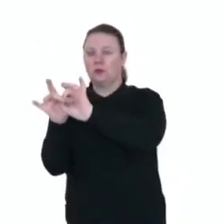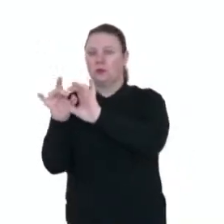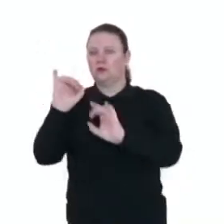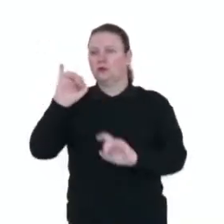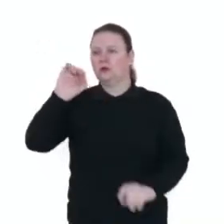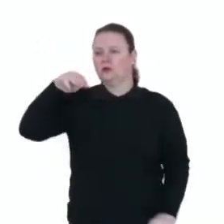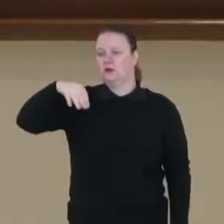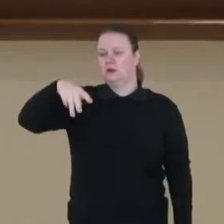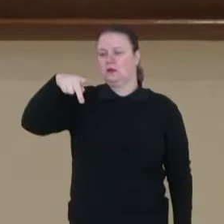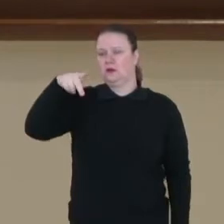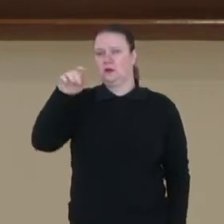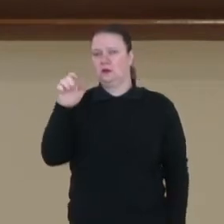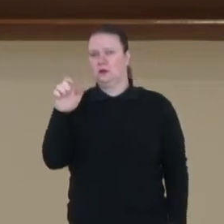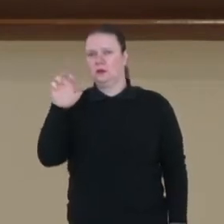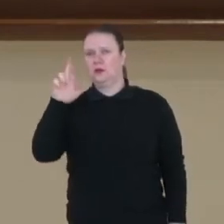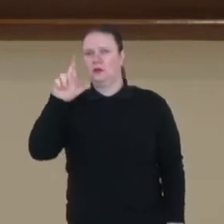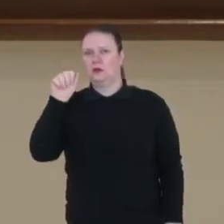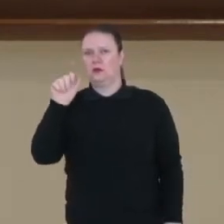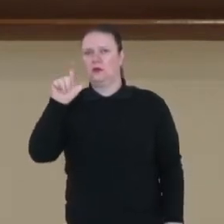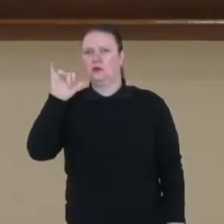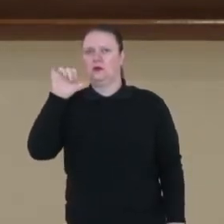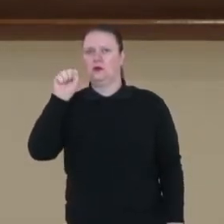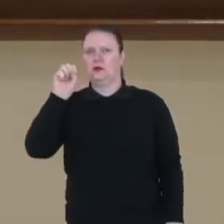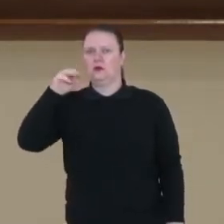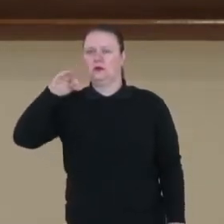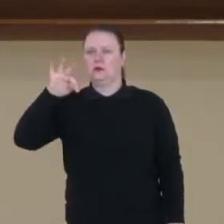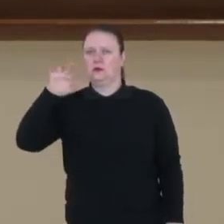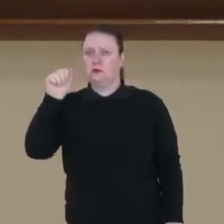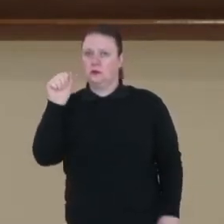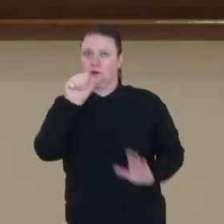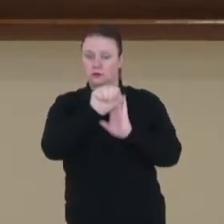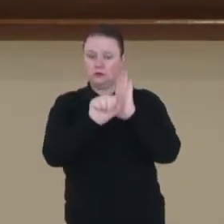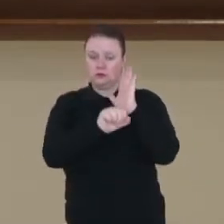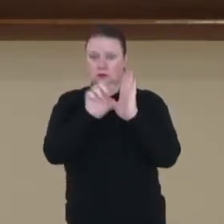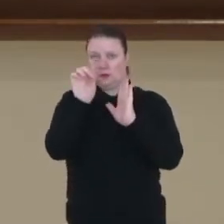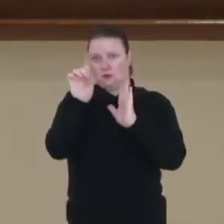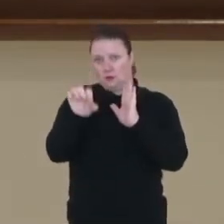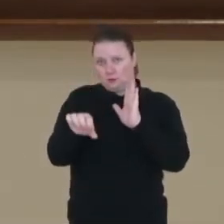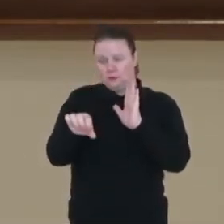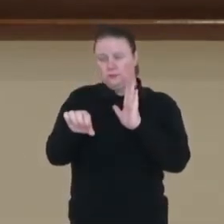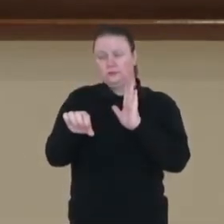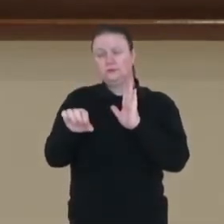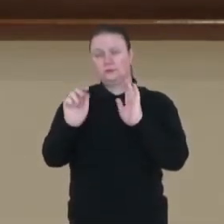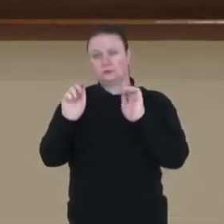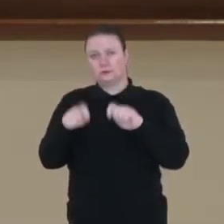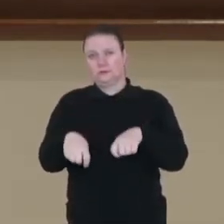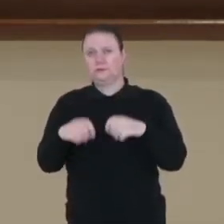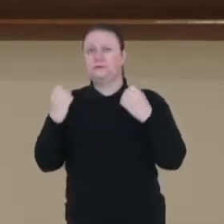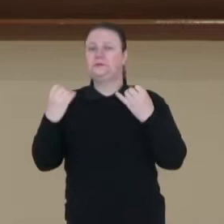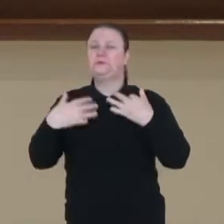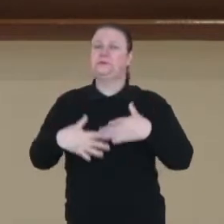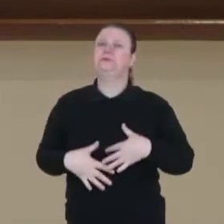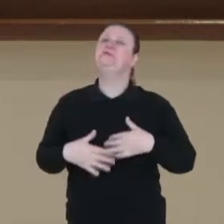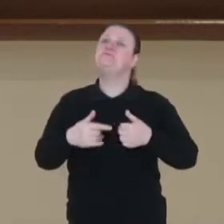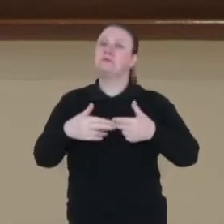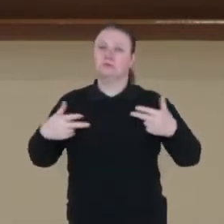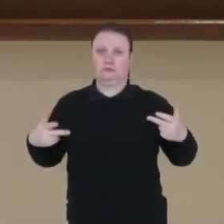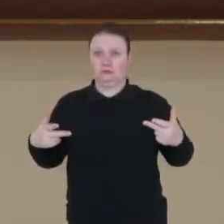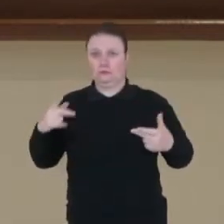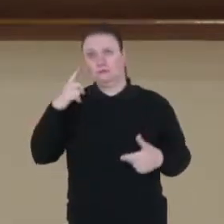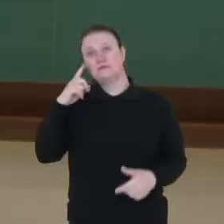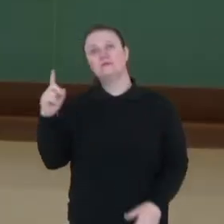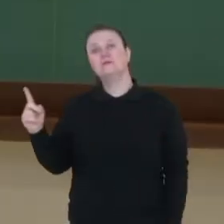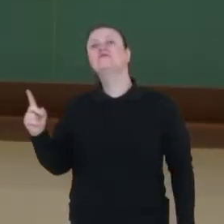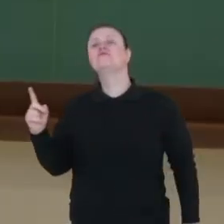do século XIX. Bom, mas eu acho que a gente já pode adiantar algumas coisas assim. Apesar desse